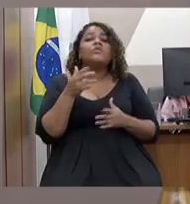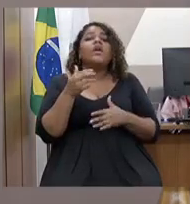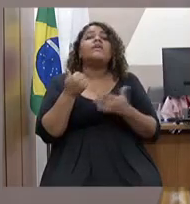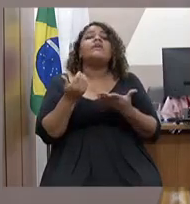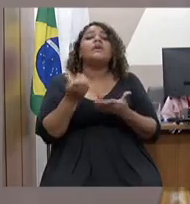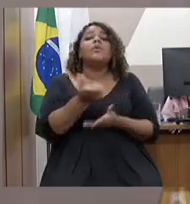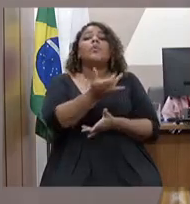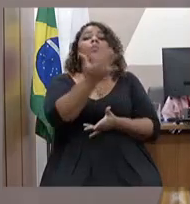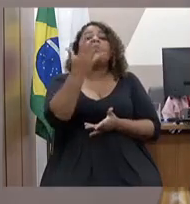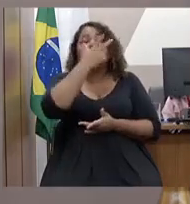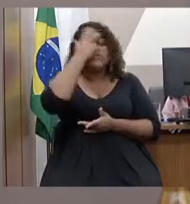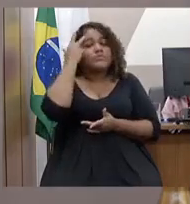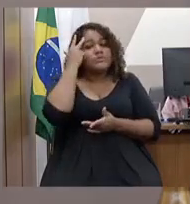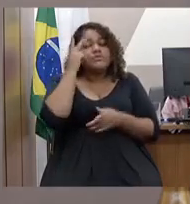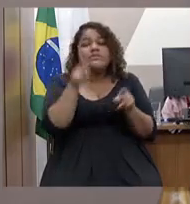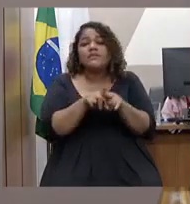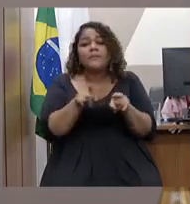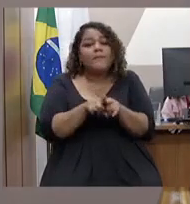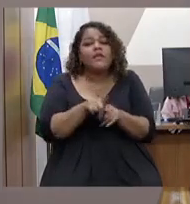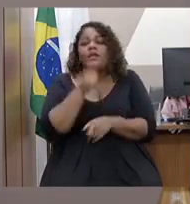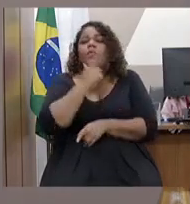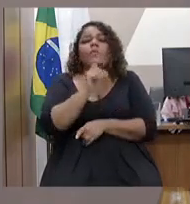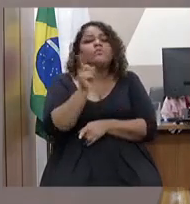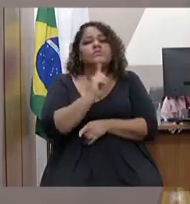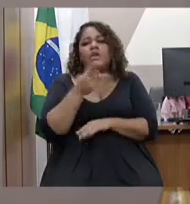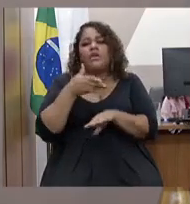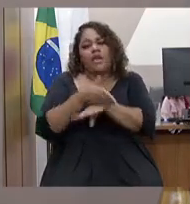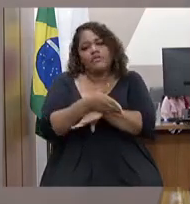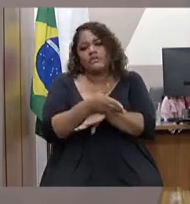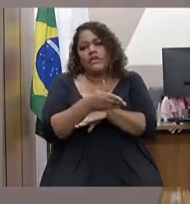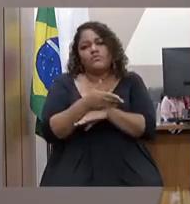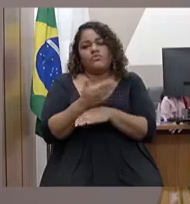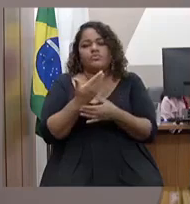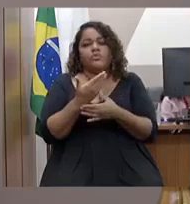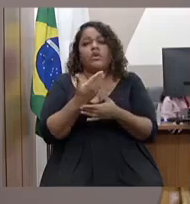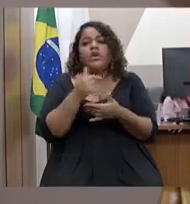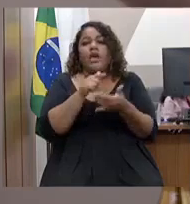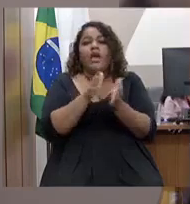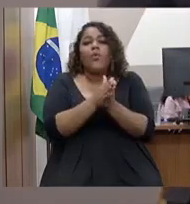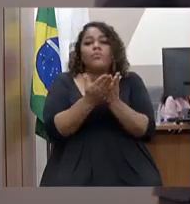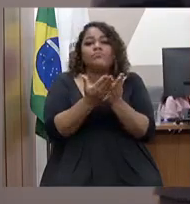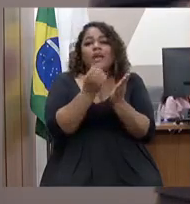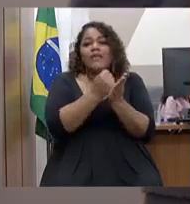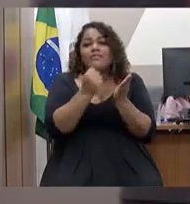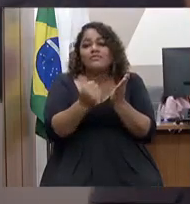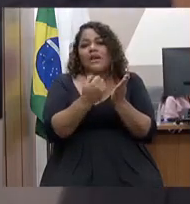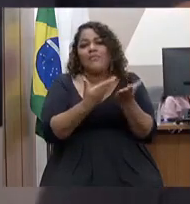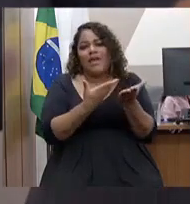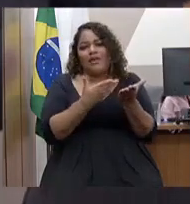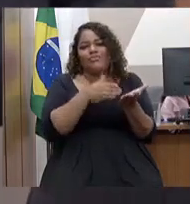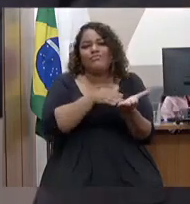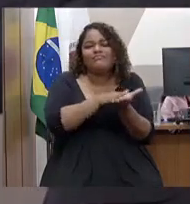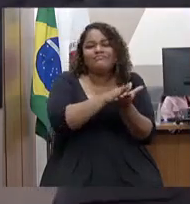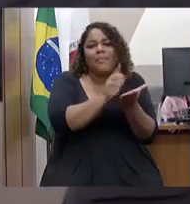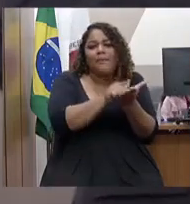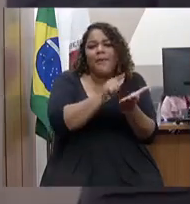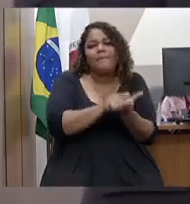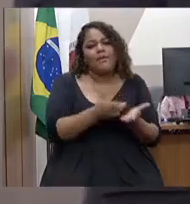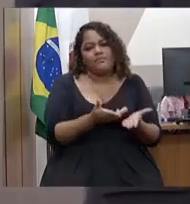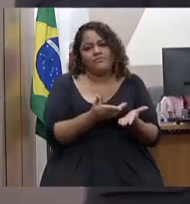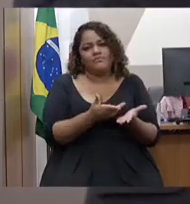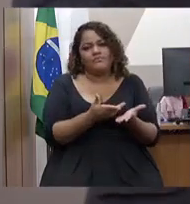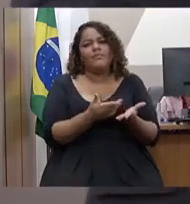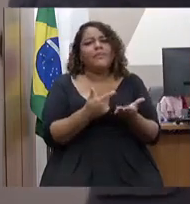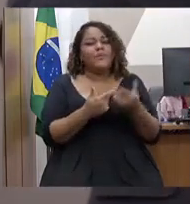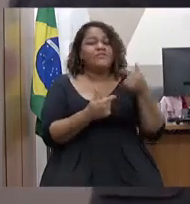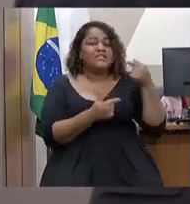tem condições de acesso a isso não tem acesso a isso mais ou seja a engenharia que a elite fez nos últimos